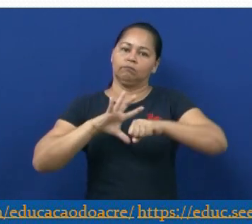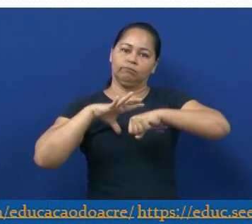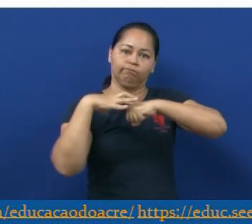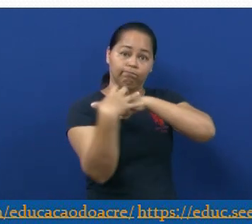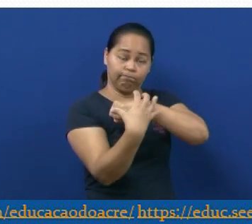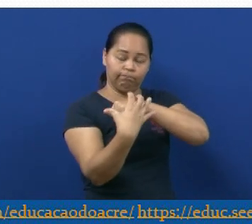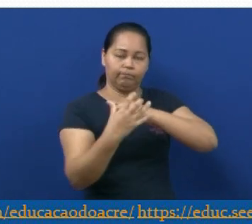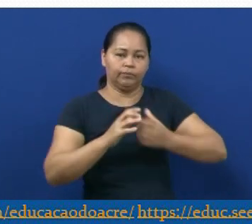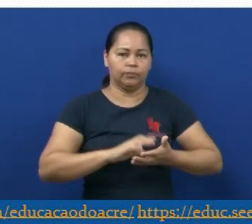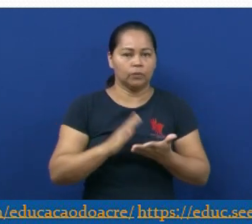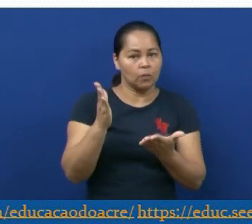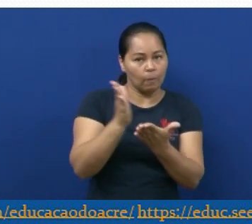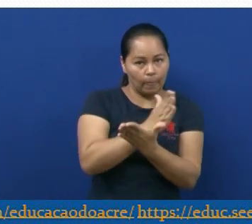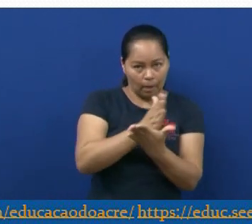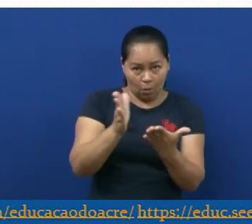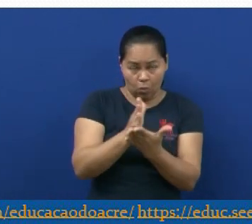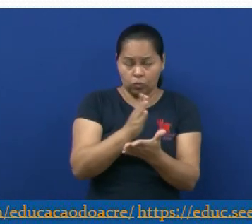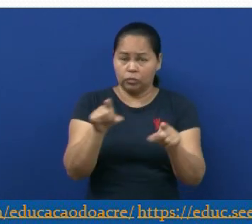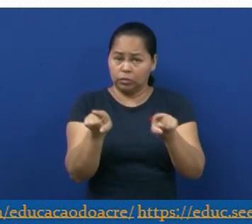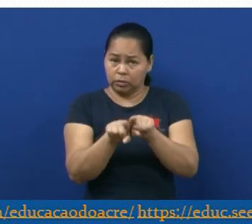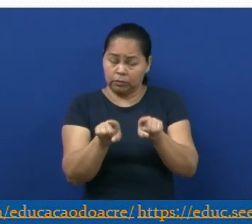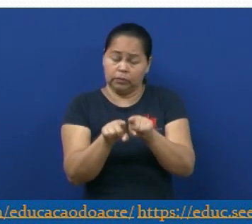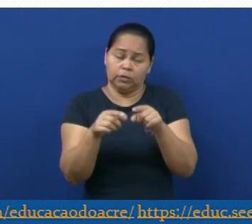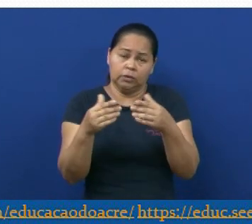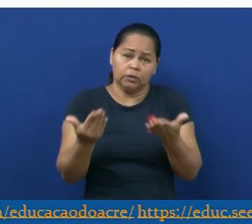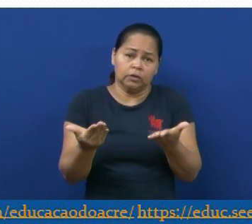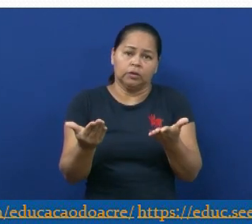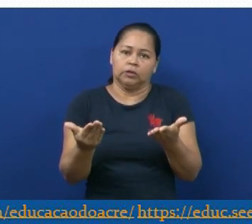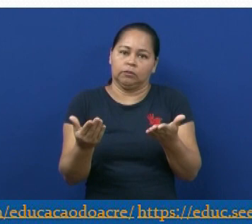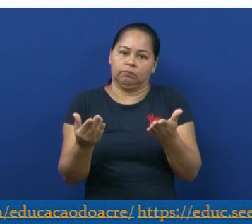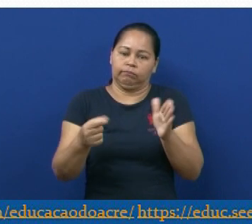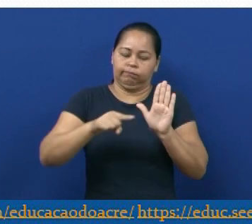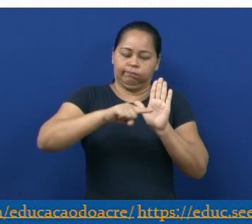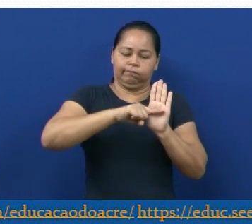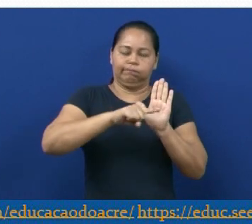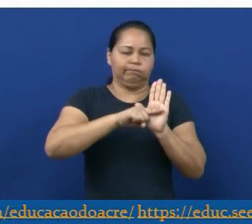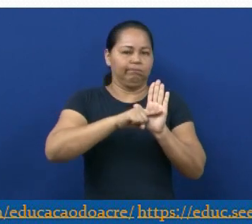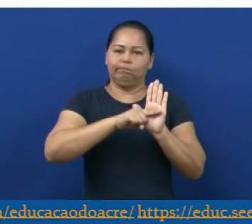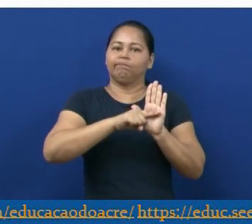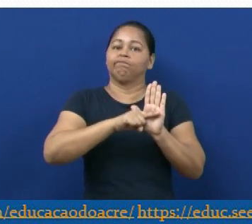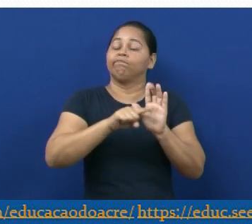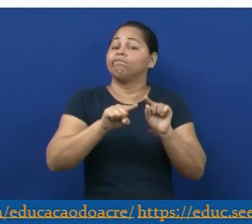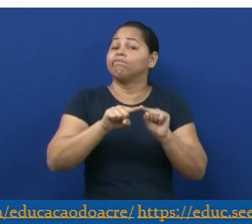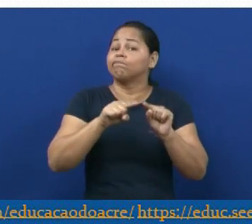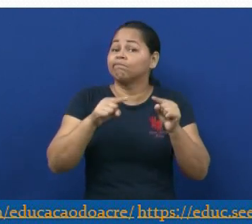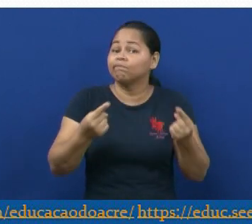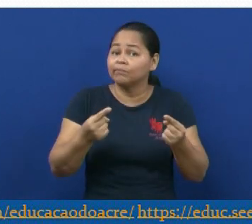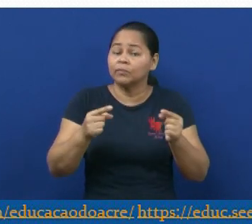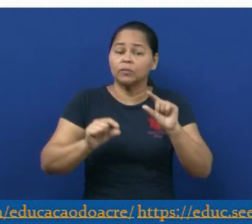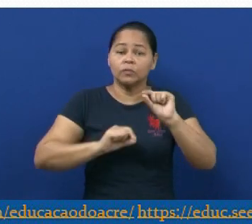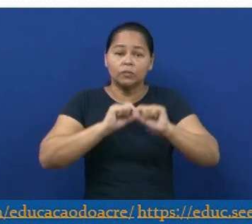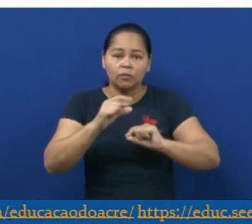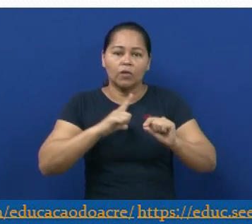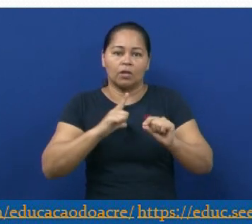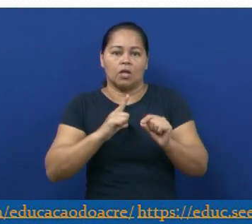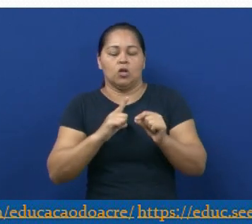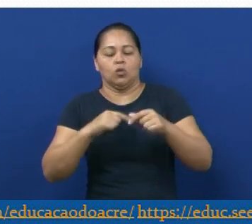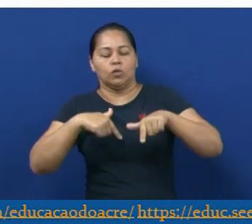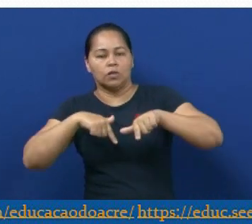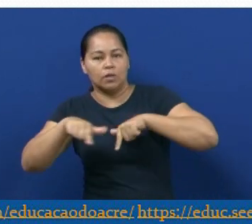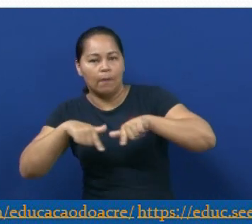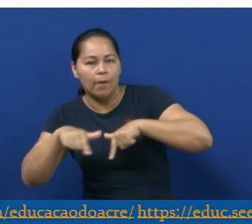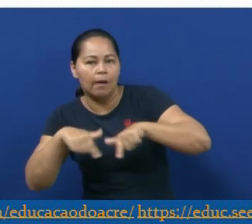coronavírus. Alguns deles, entretanto, não são negativos, pois, com o fechamento dos serviços,